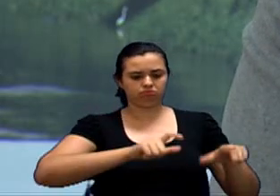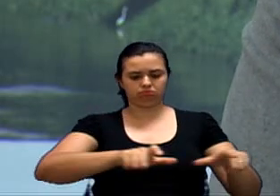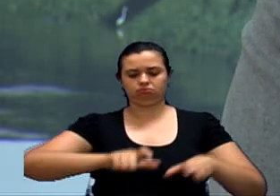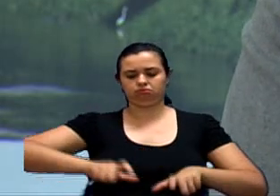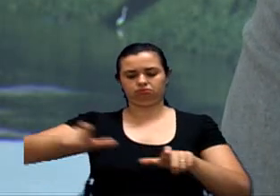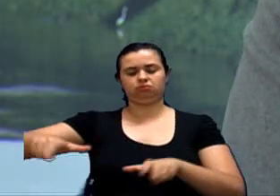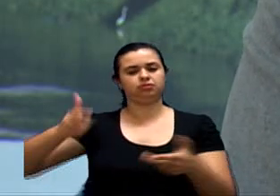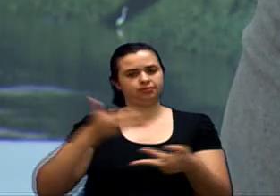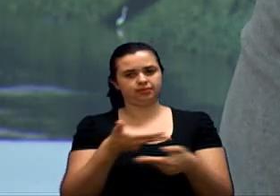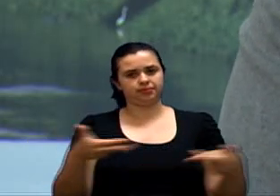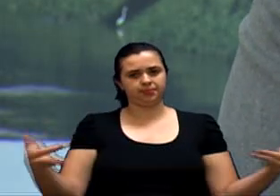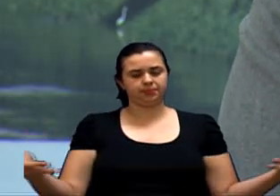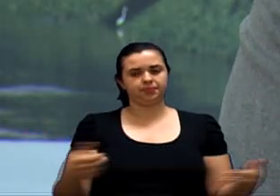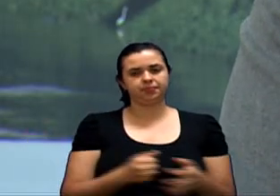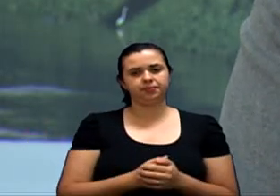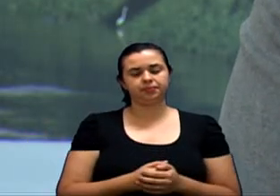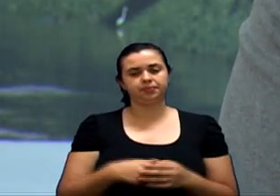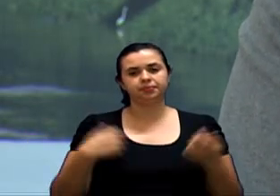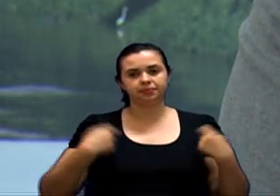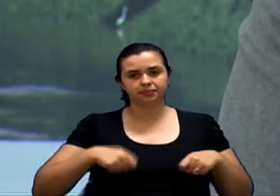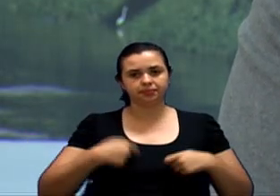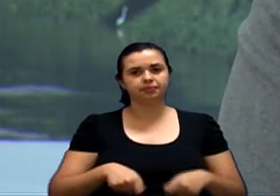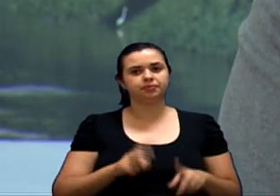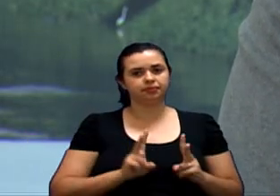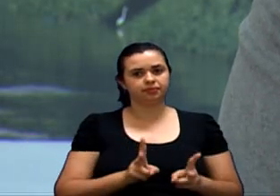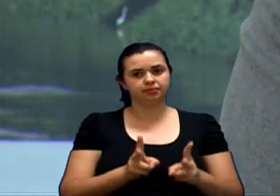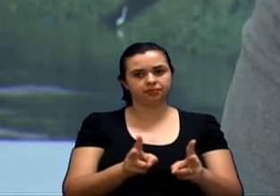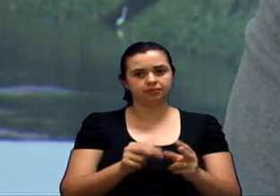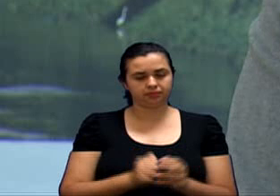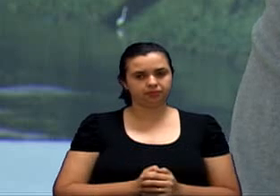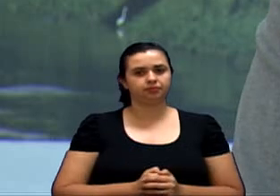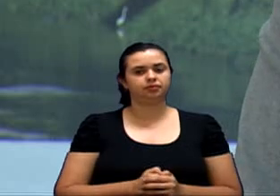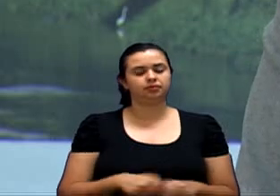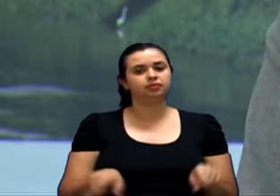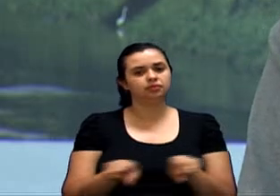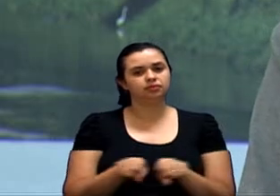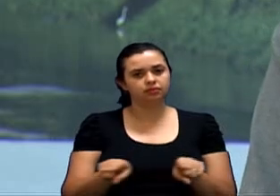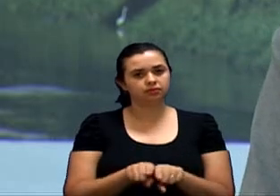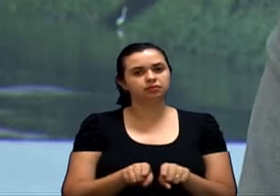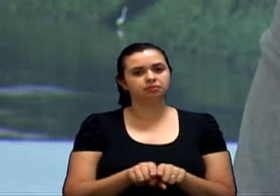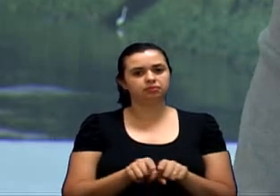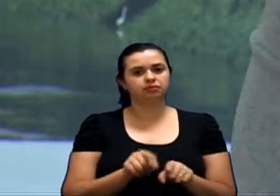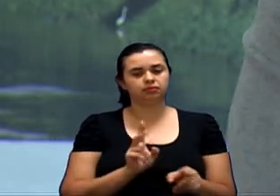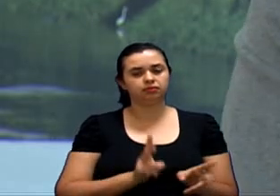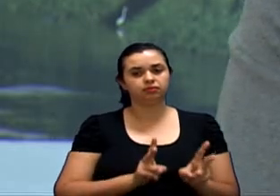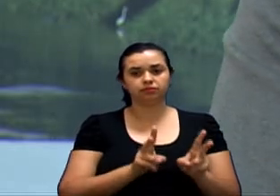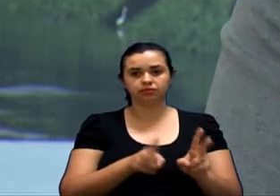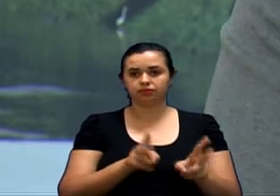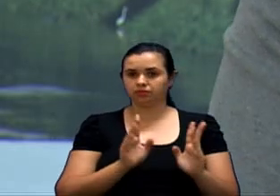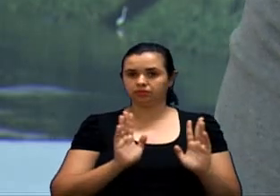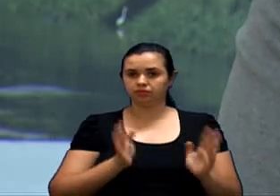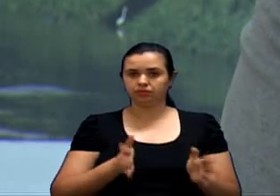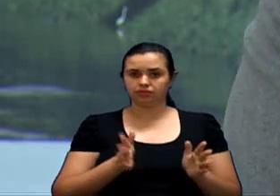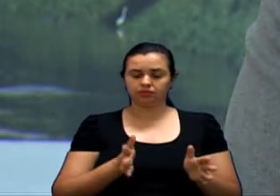nós precisamos manter e que isso ele continue surtindo os efeitos que já vem